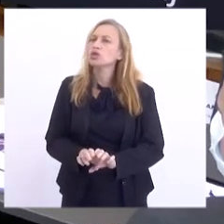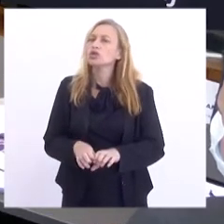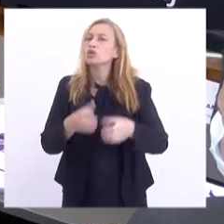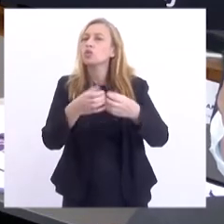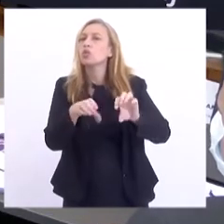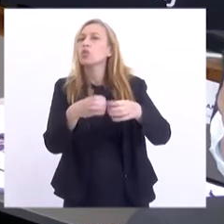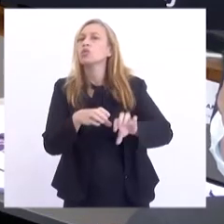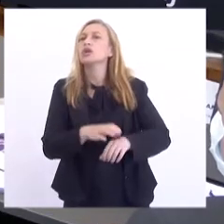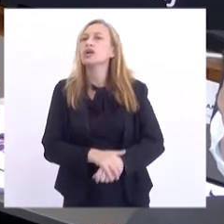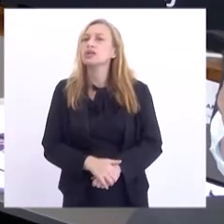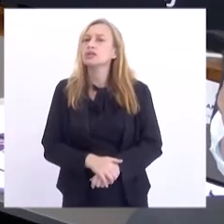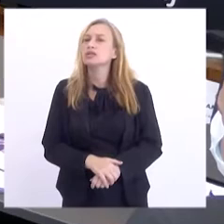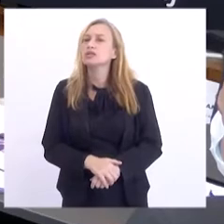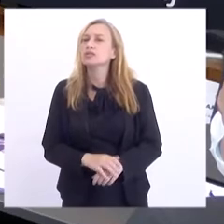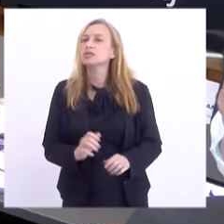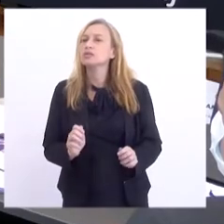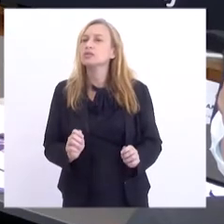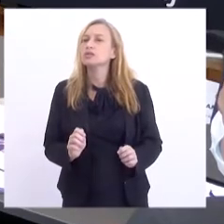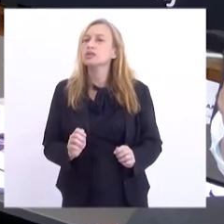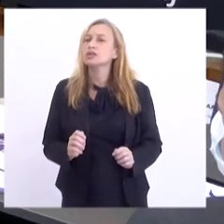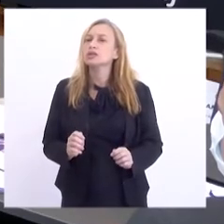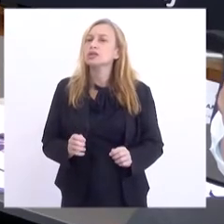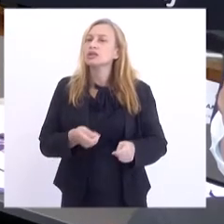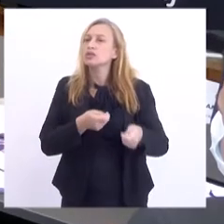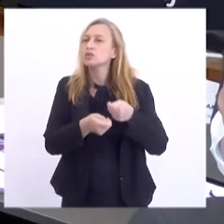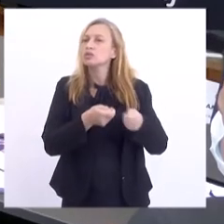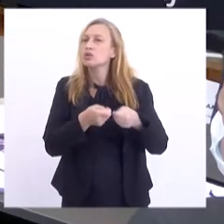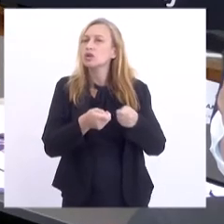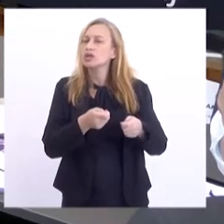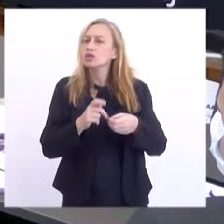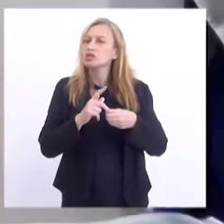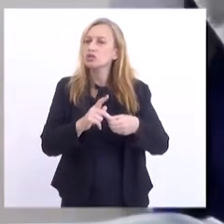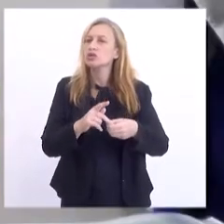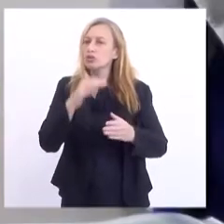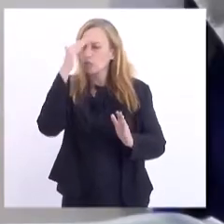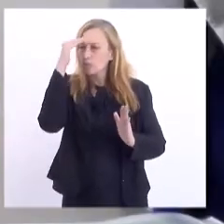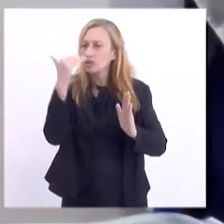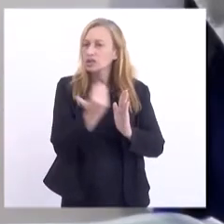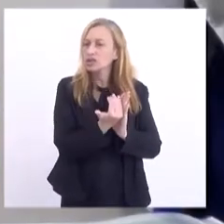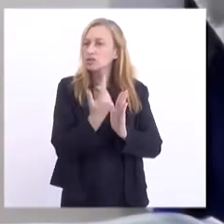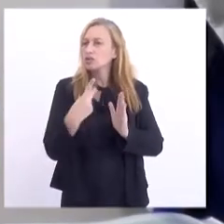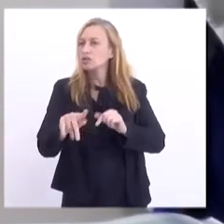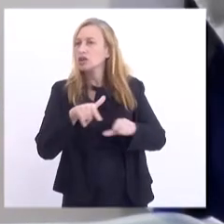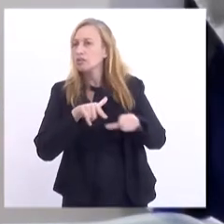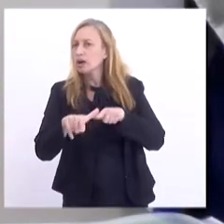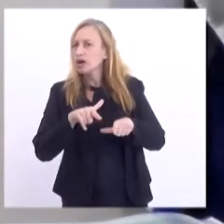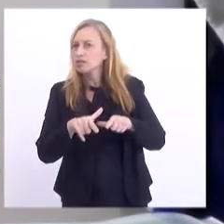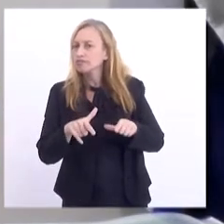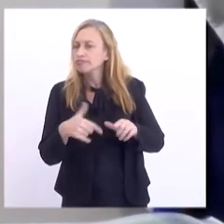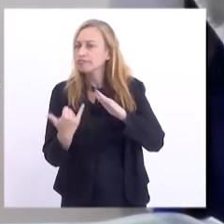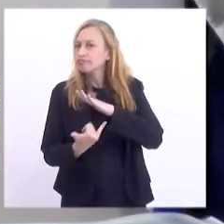concursados potente para Controladoria cumprir a sua função institucional